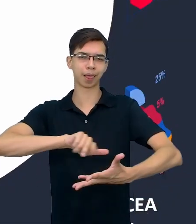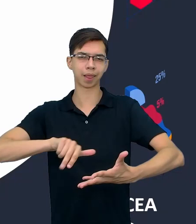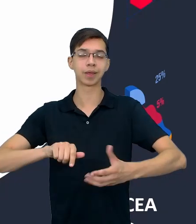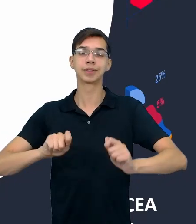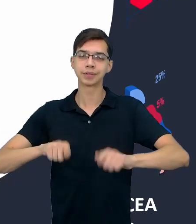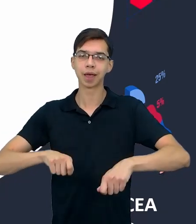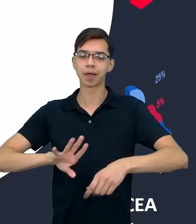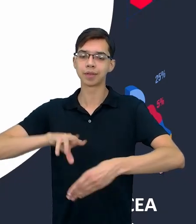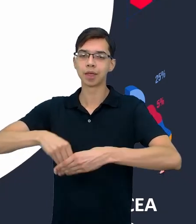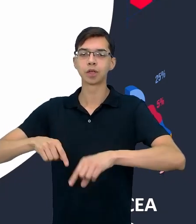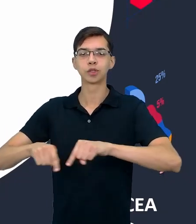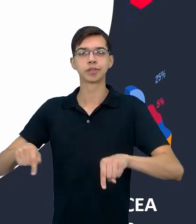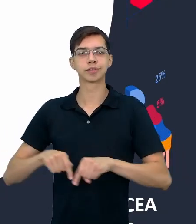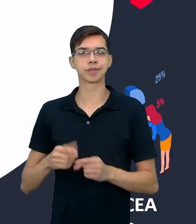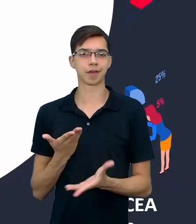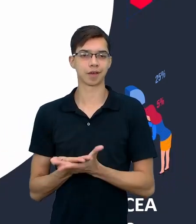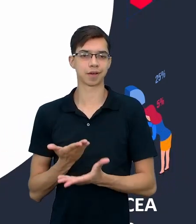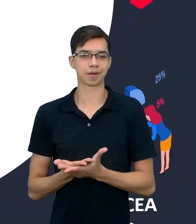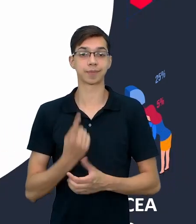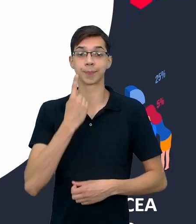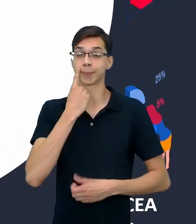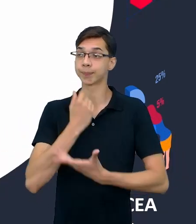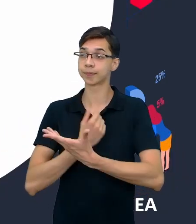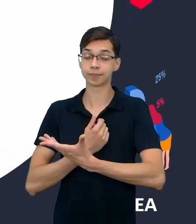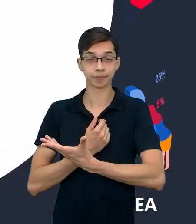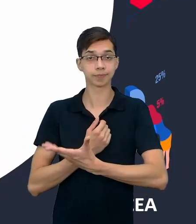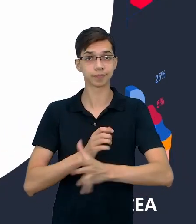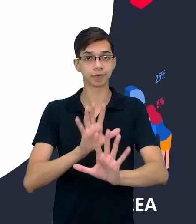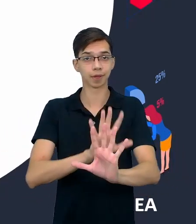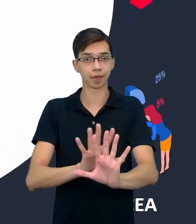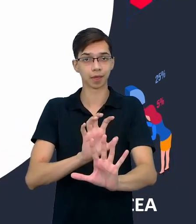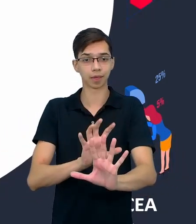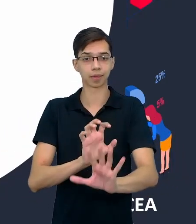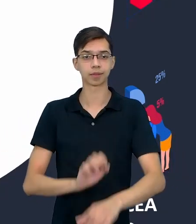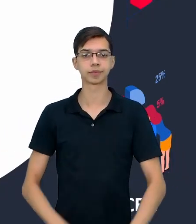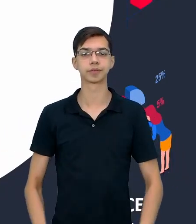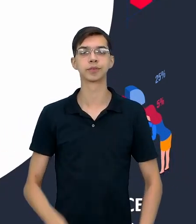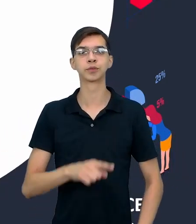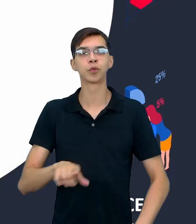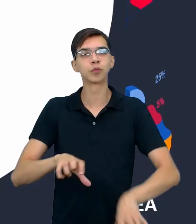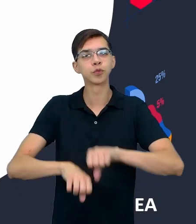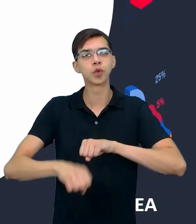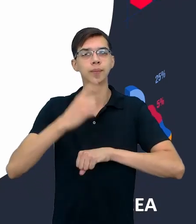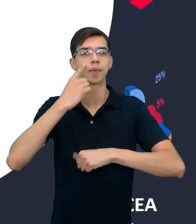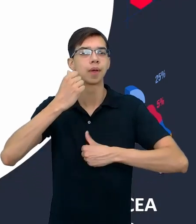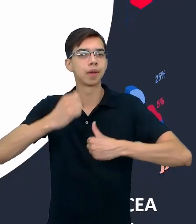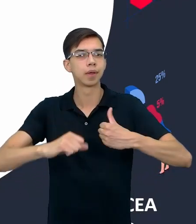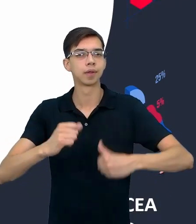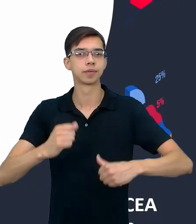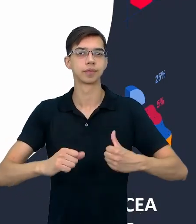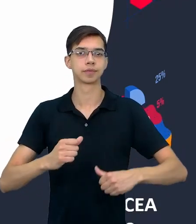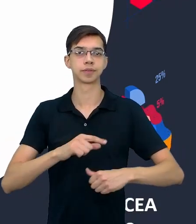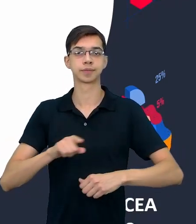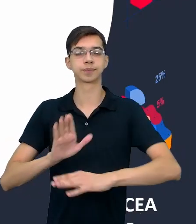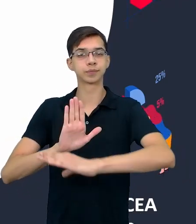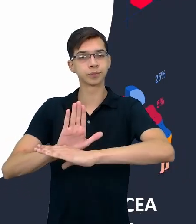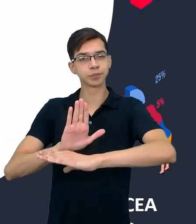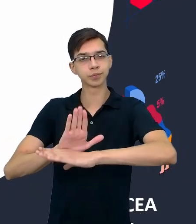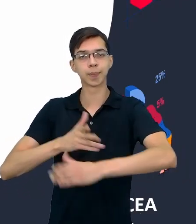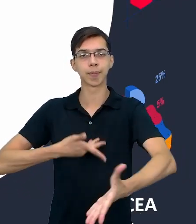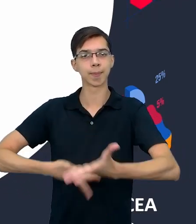nosso slide, né, aqui a formação, né, para vocês fazerem uma avaliação, para colaborar com